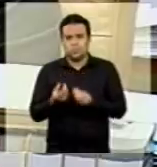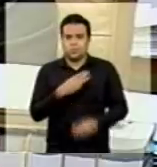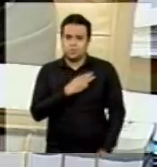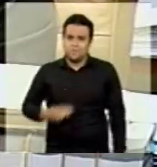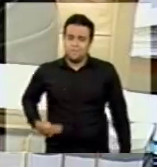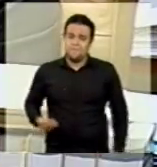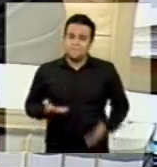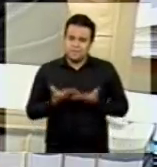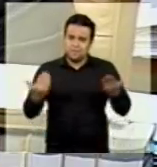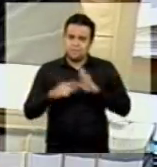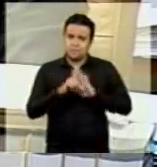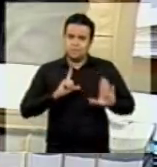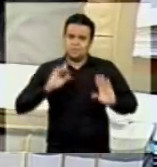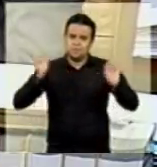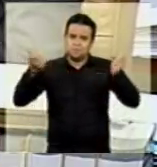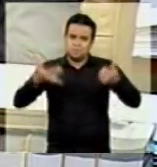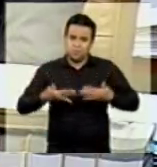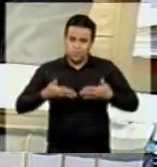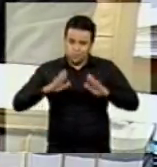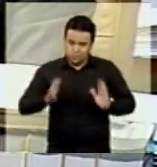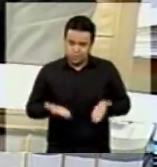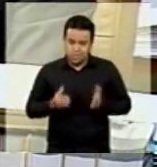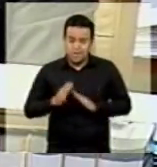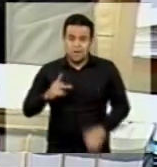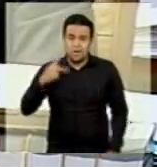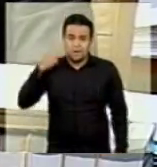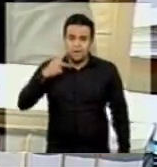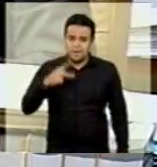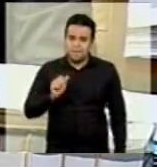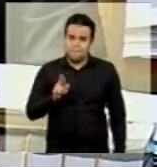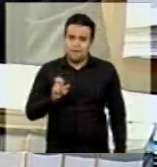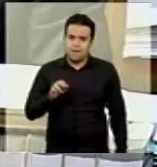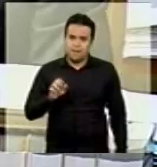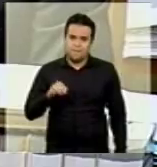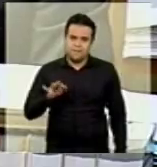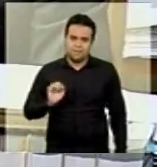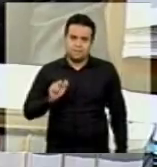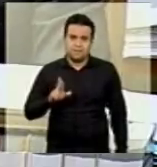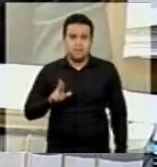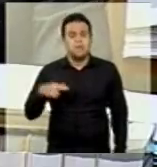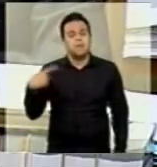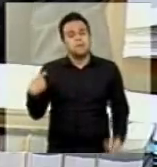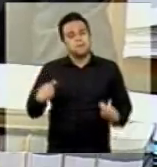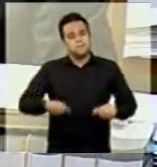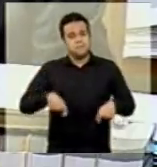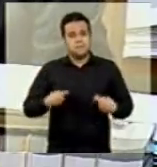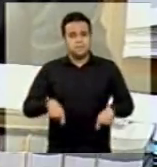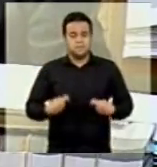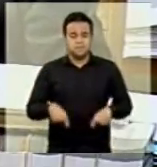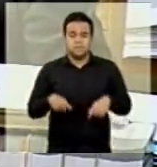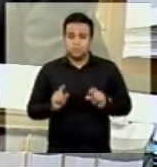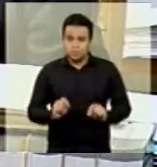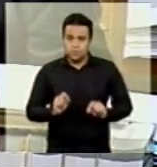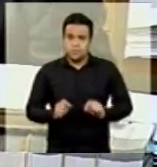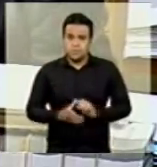senhores ministros, é que os parlamentares devem estar